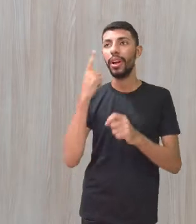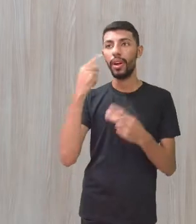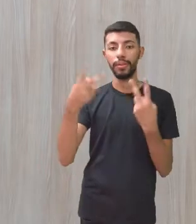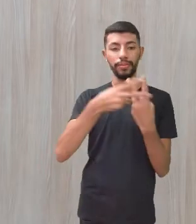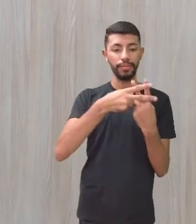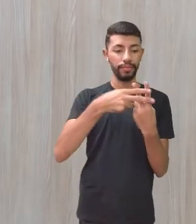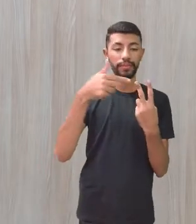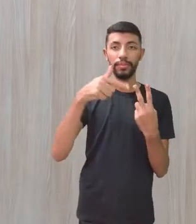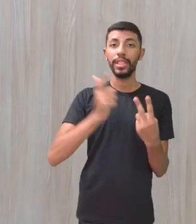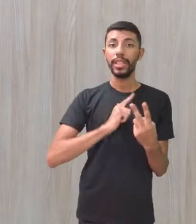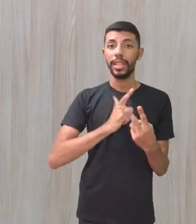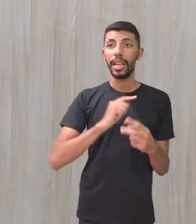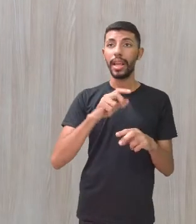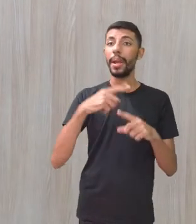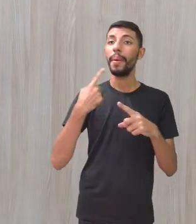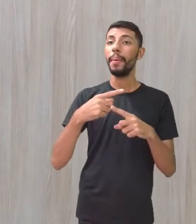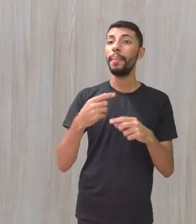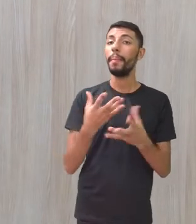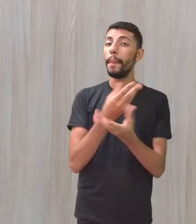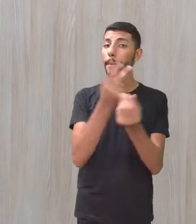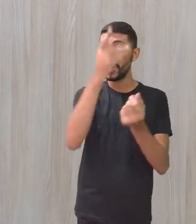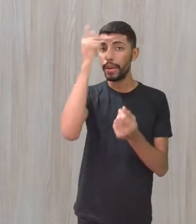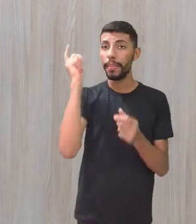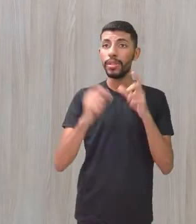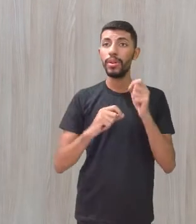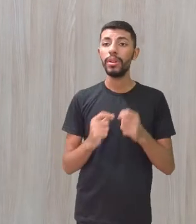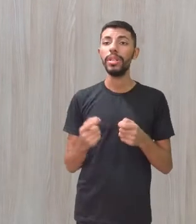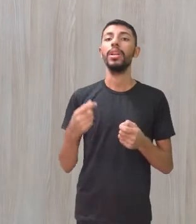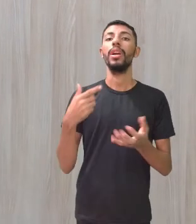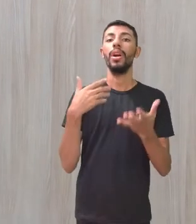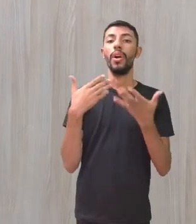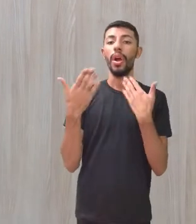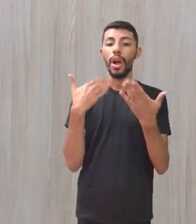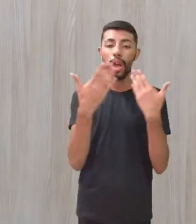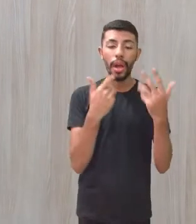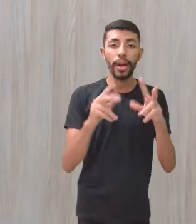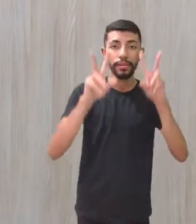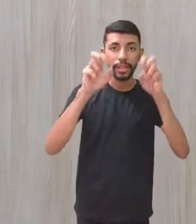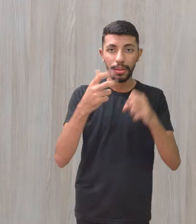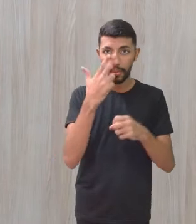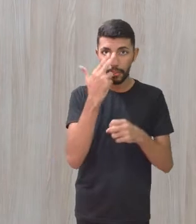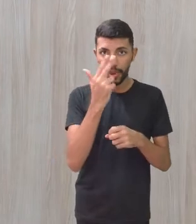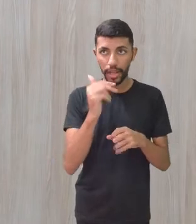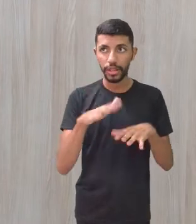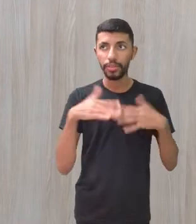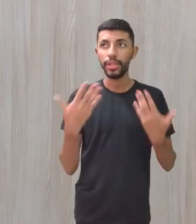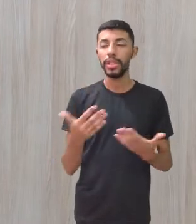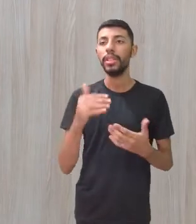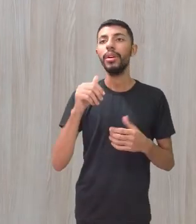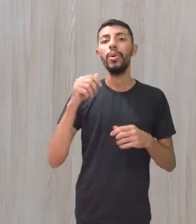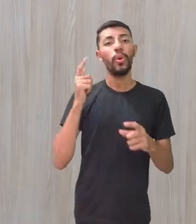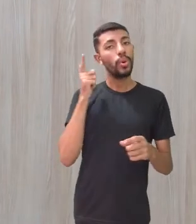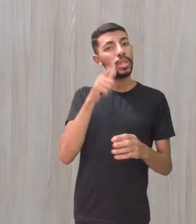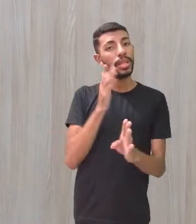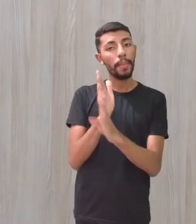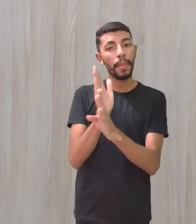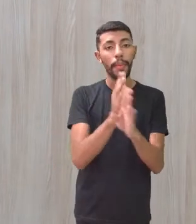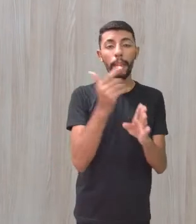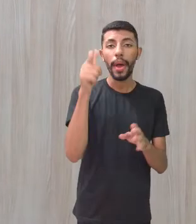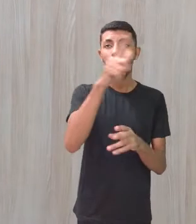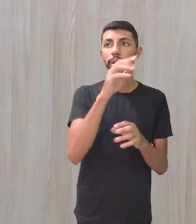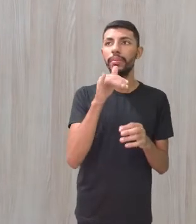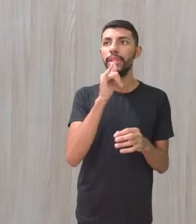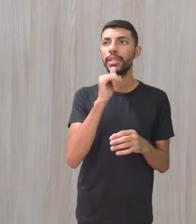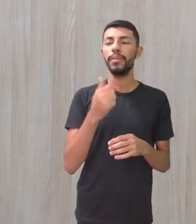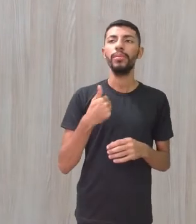para que muita gente que esteja falando sobre o mesmo assunto consiga se achar. Então, se eu estou falando sobre música e coloco uma hashtag